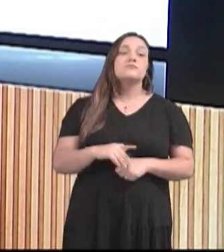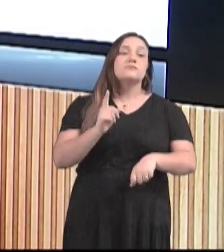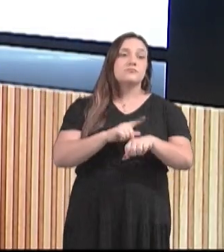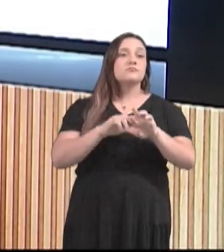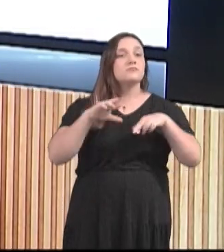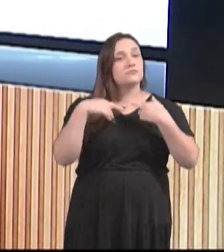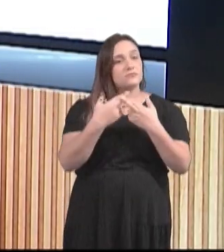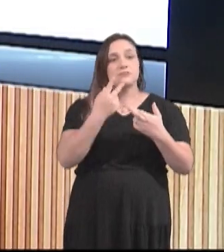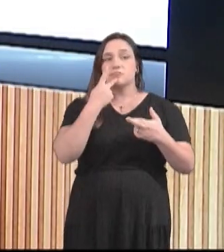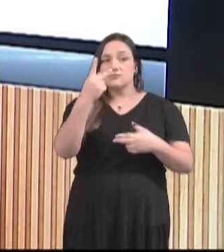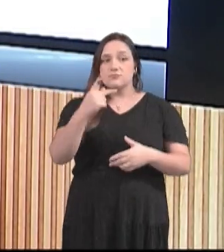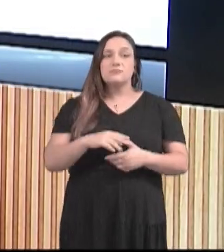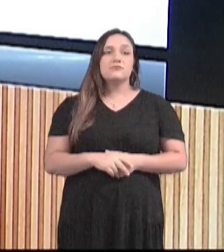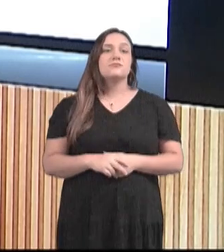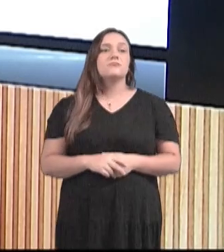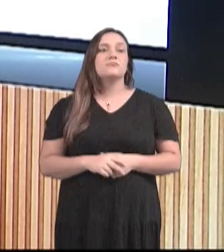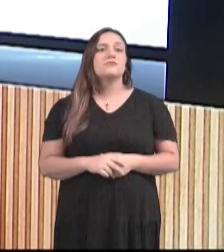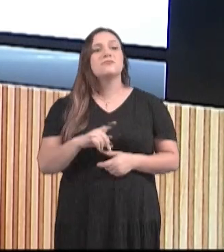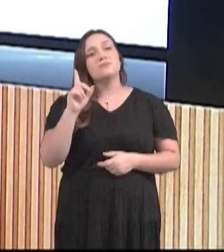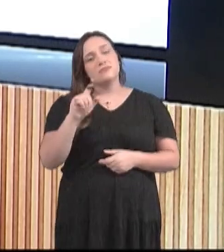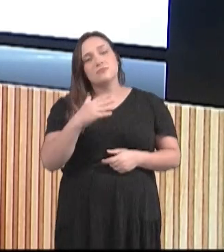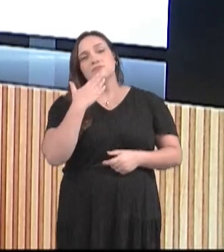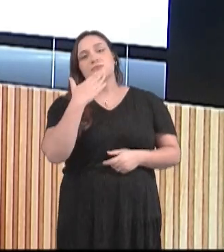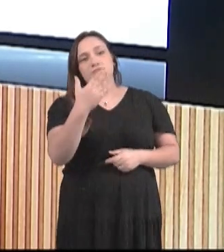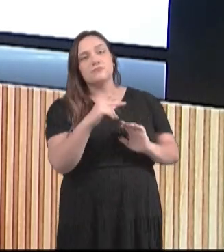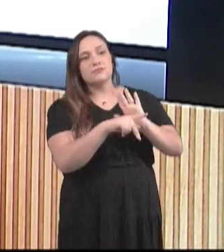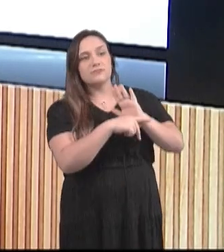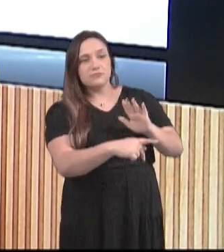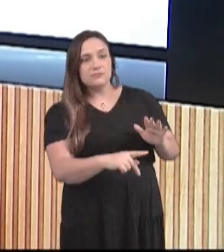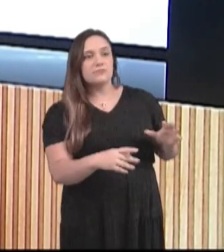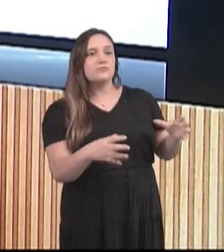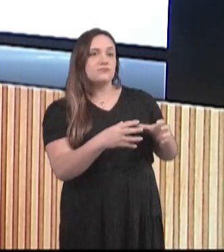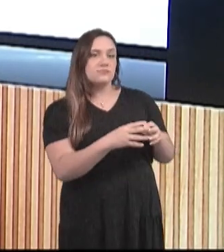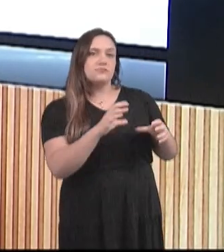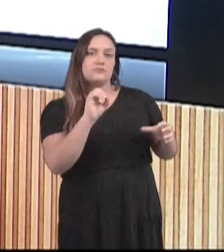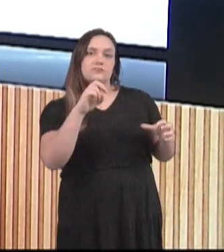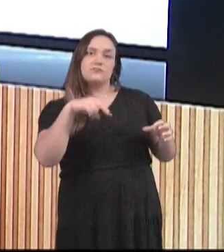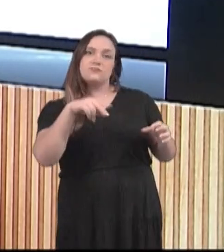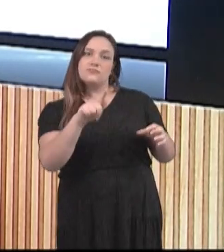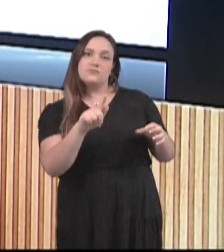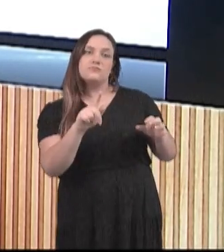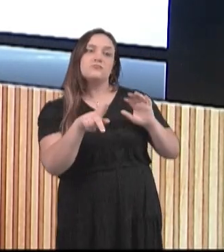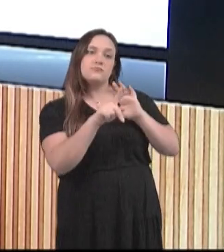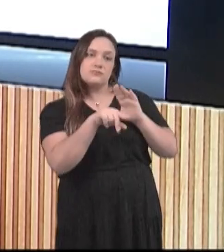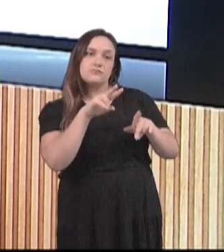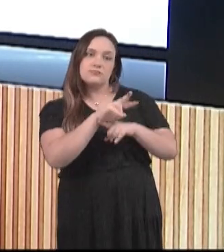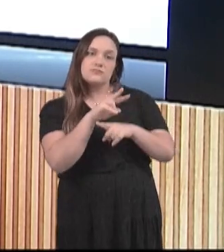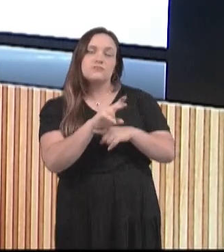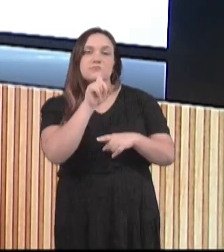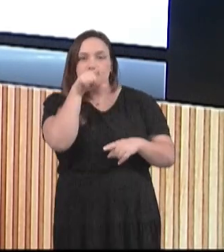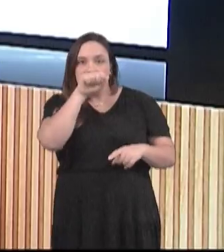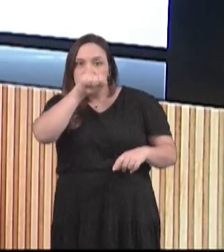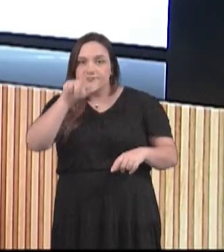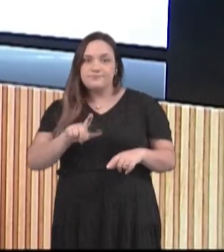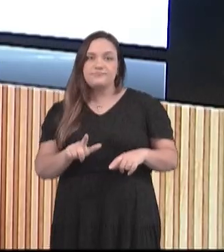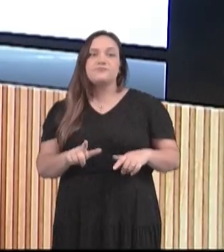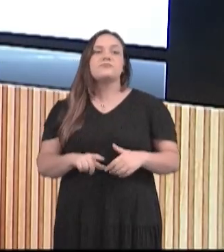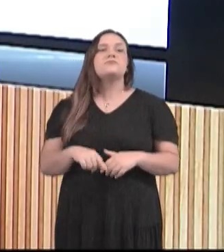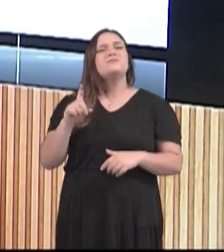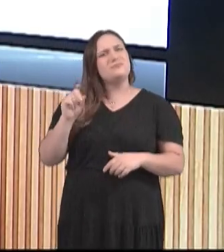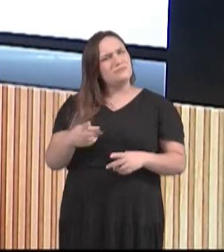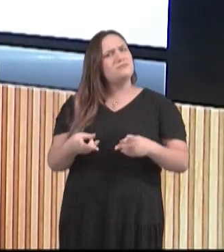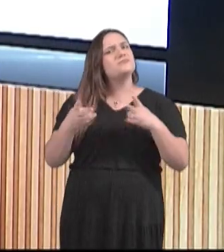a sessão, mencionou que esse foi um pedido até de organizações ligadas à preservação, que inclusive também